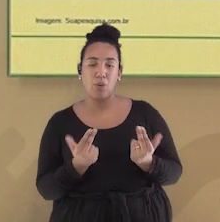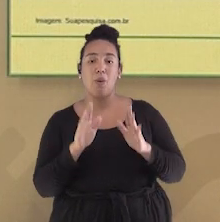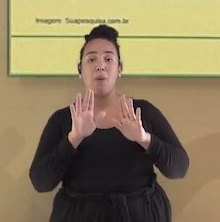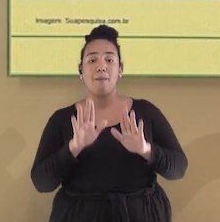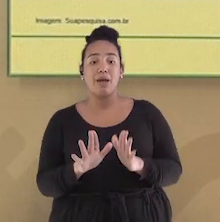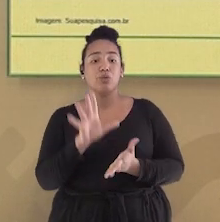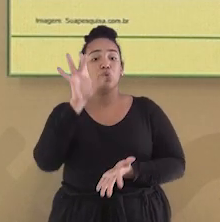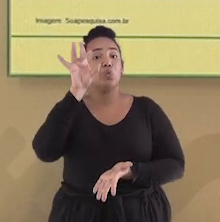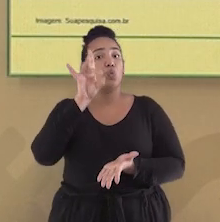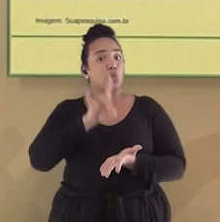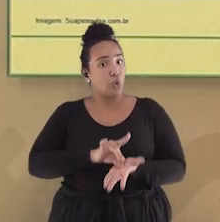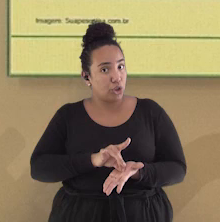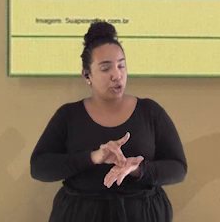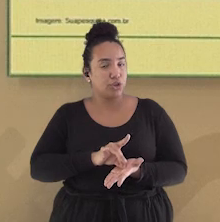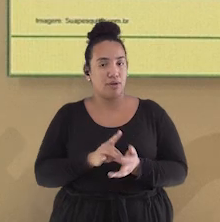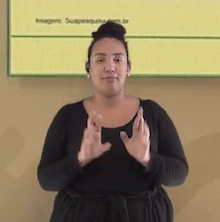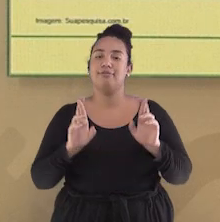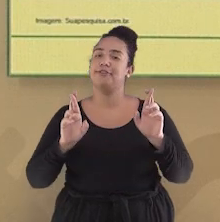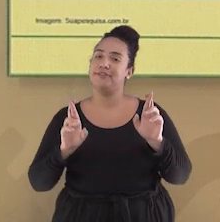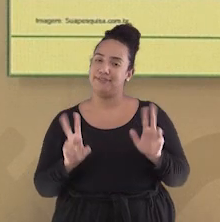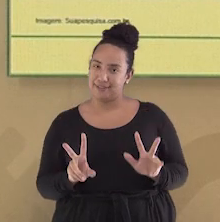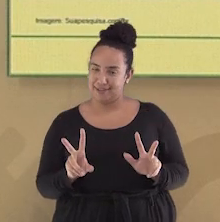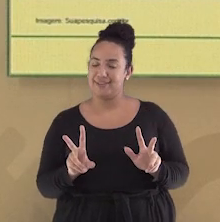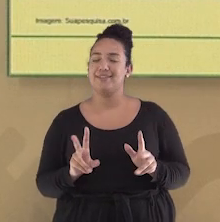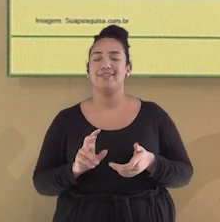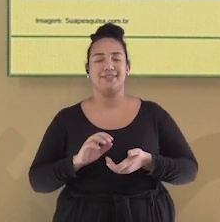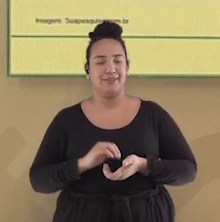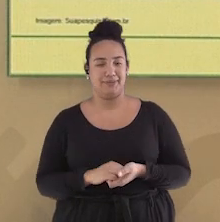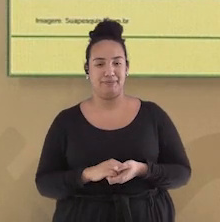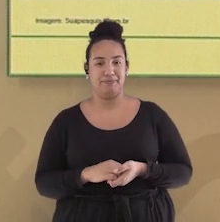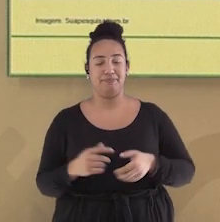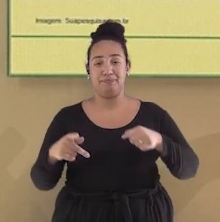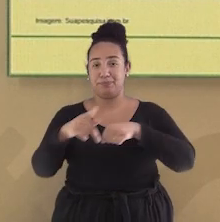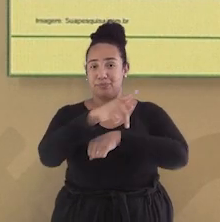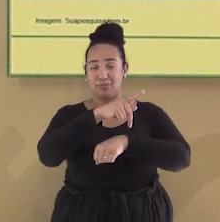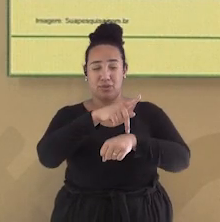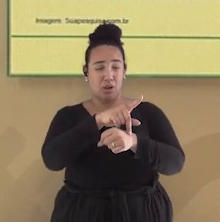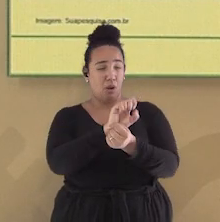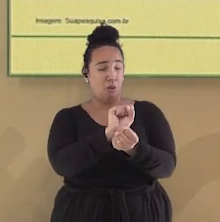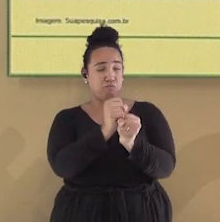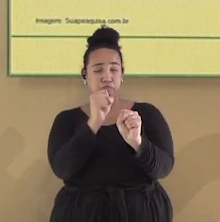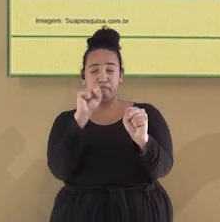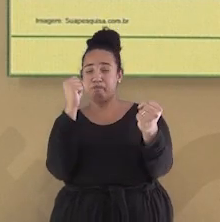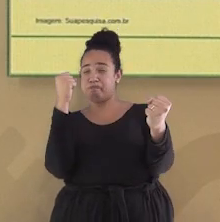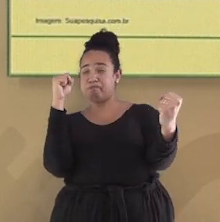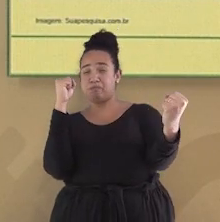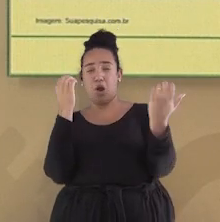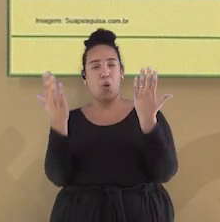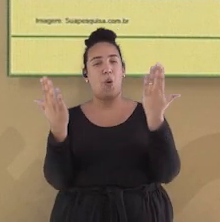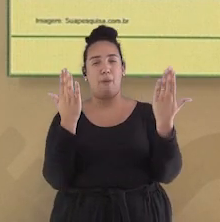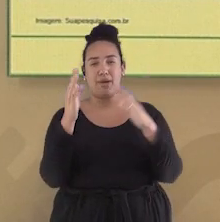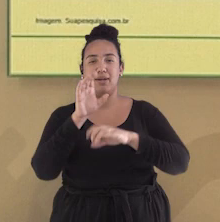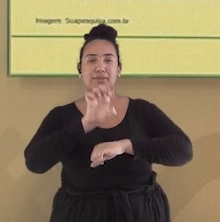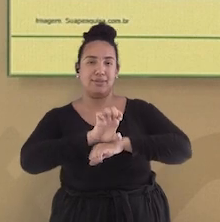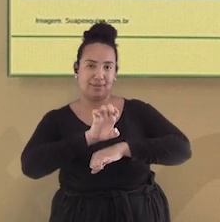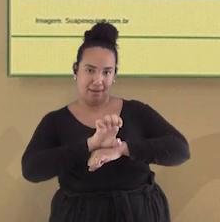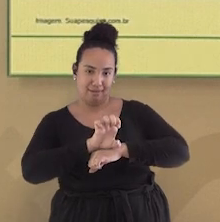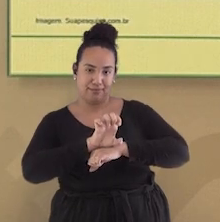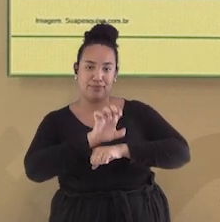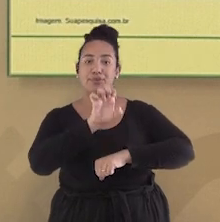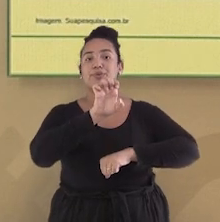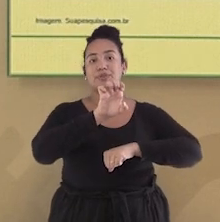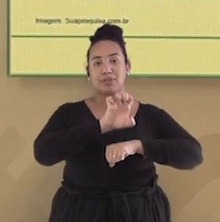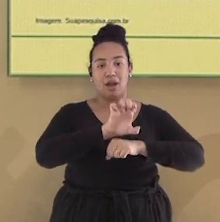do território real dos 3 é muito diferente. O país é muito maior que o